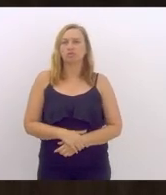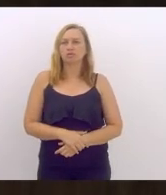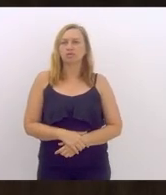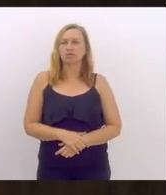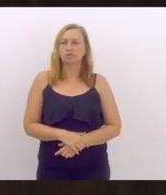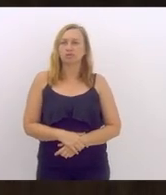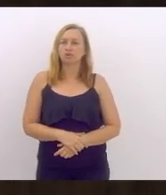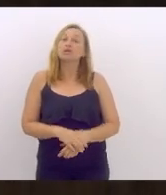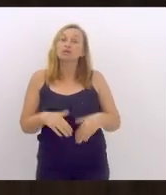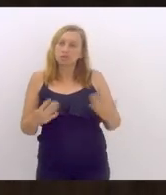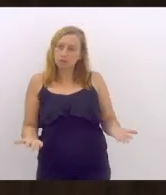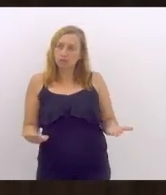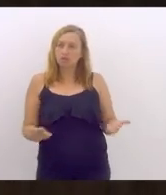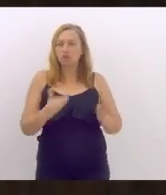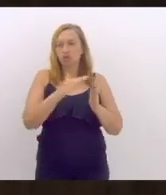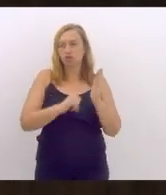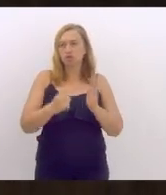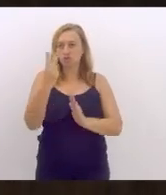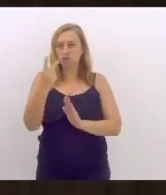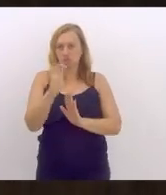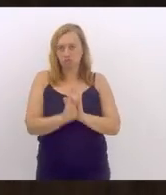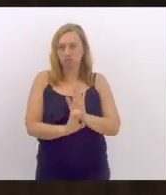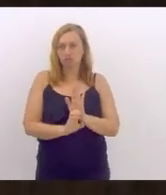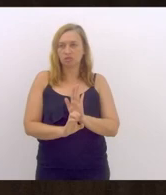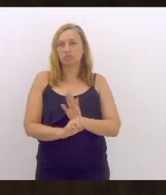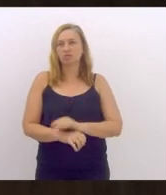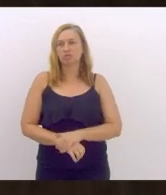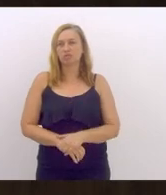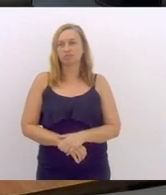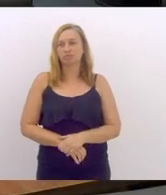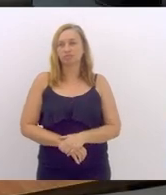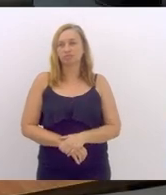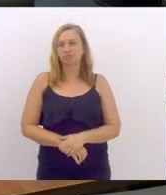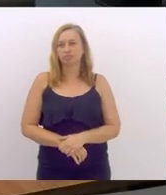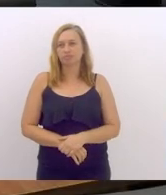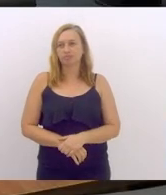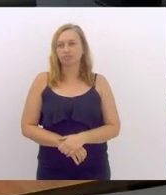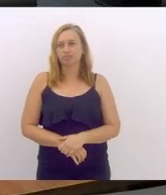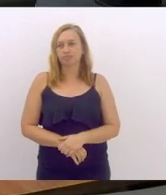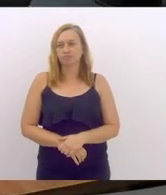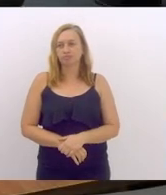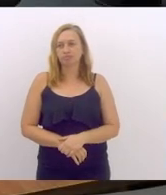então eu retiro as duas emendas eu retiro as duas emendas